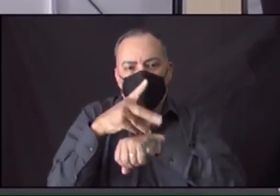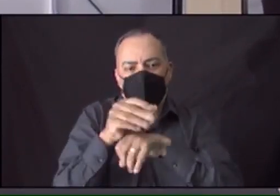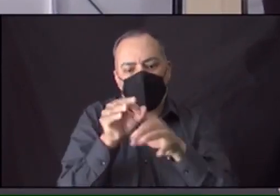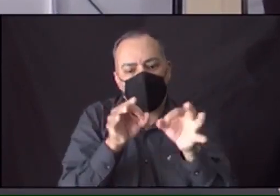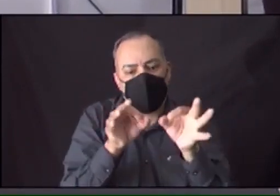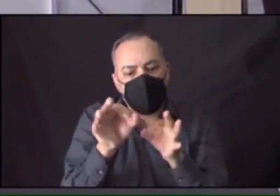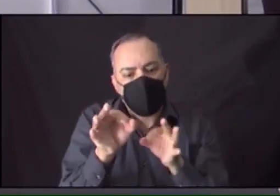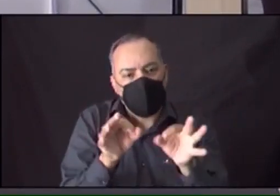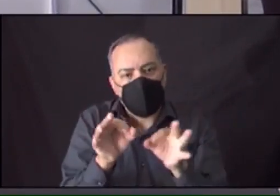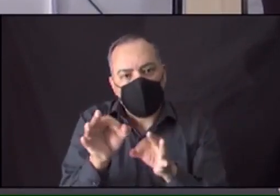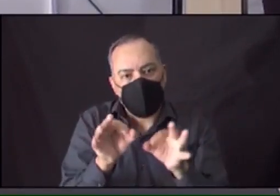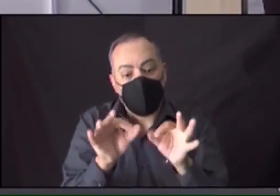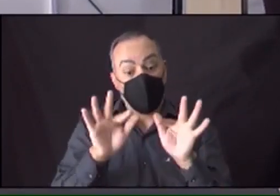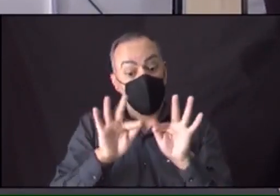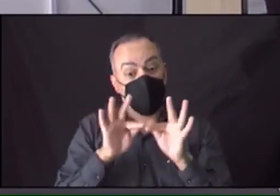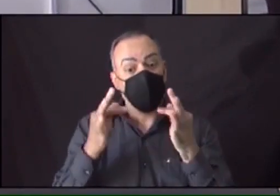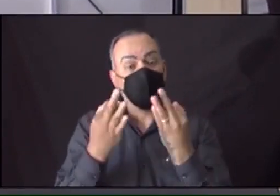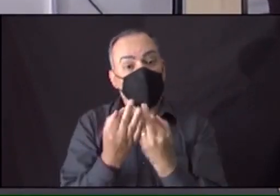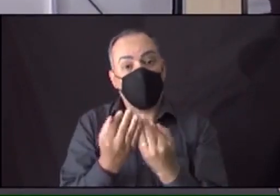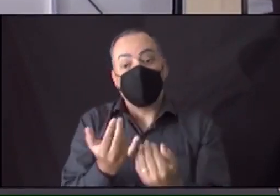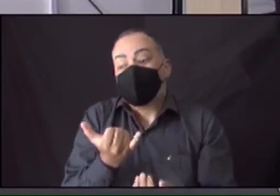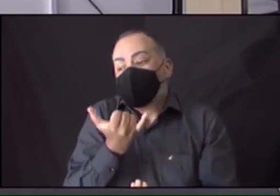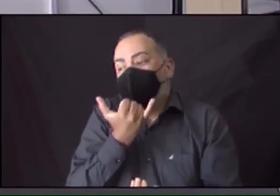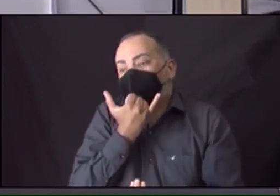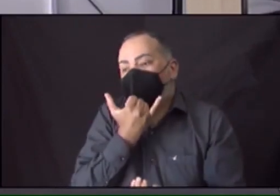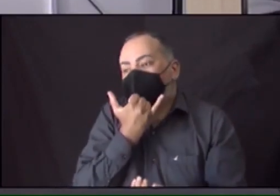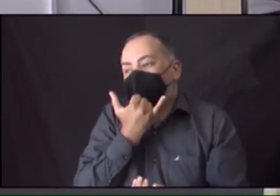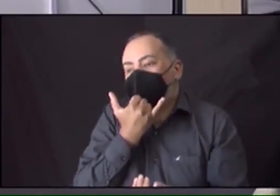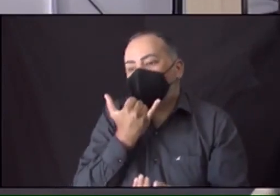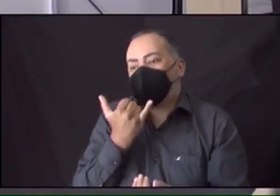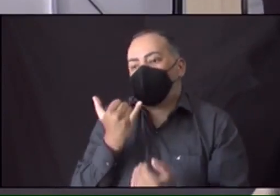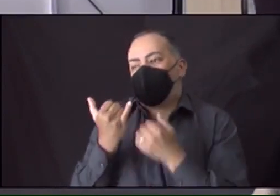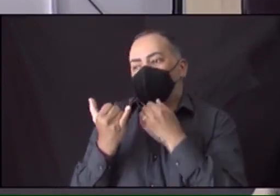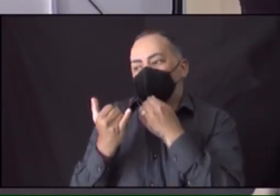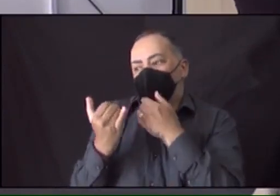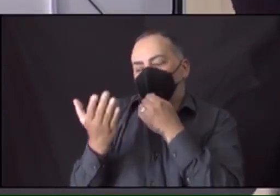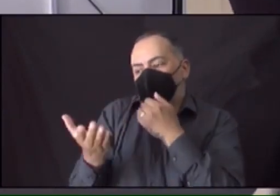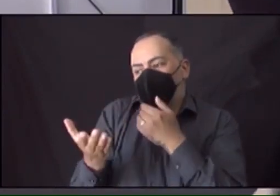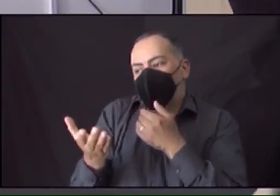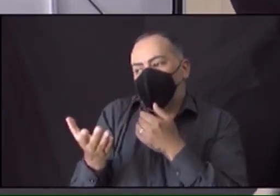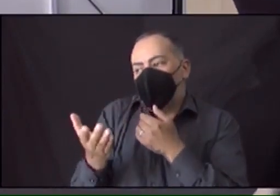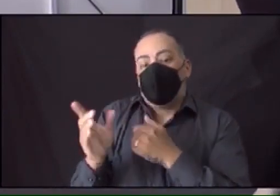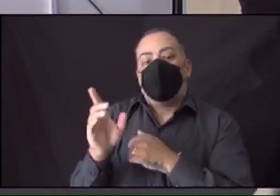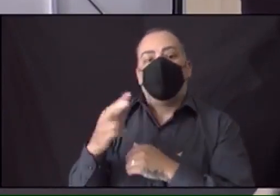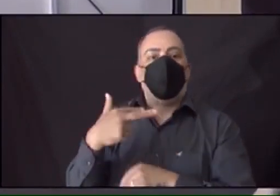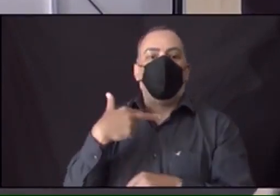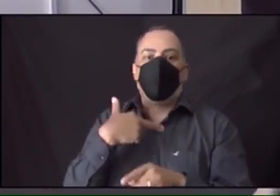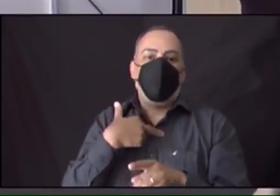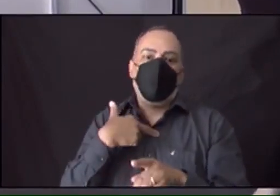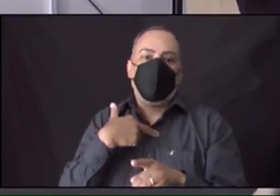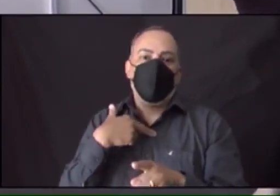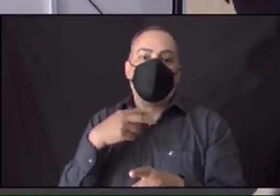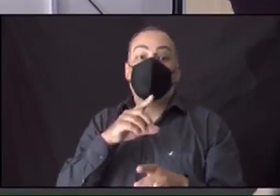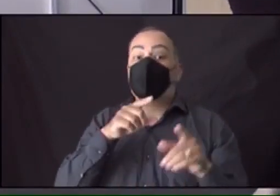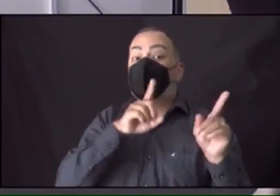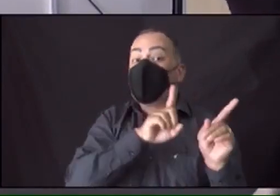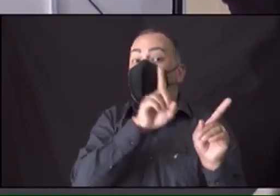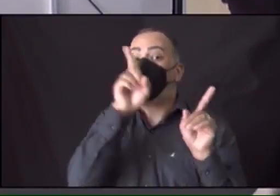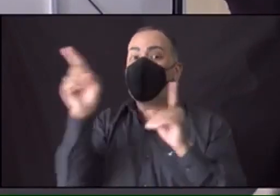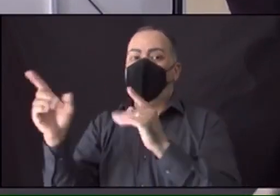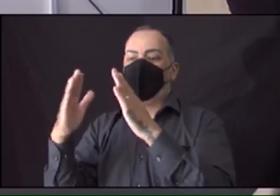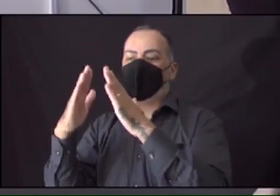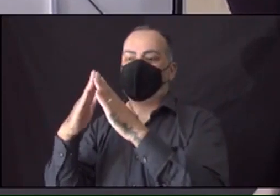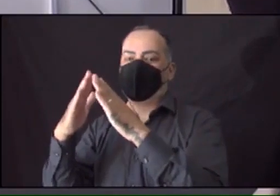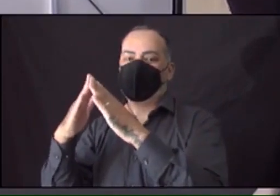para aquela pessoa, para aquela família, dizer assim, não, infelizmente, vocês vão ter que levar direto para o cemitério,